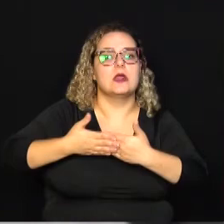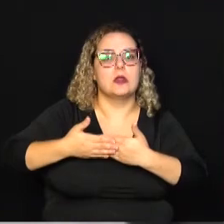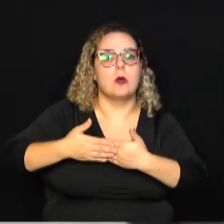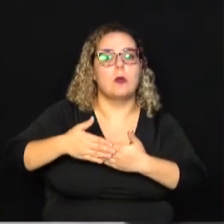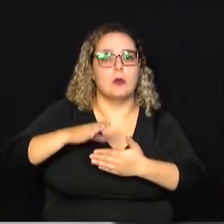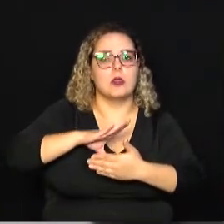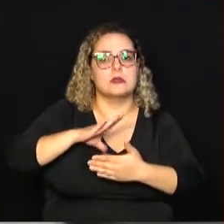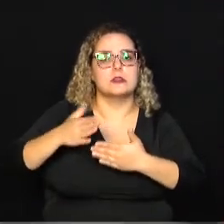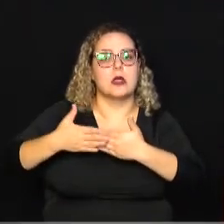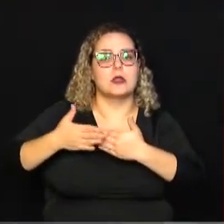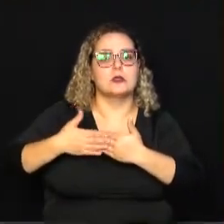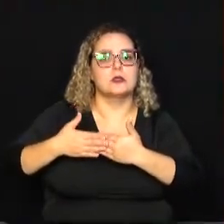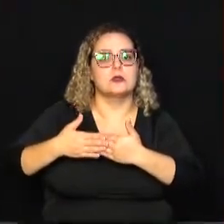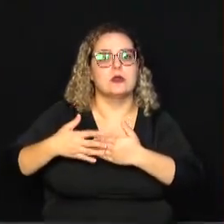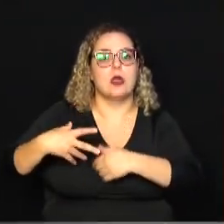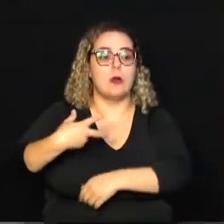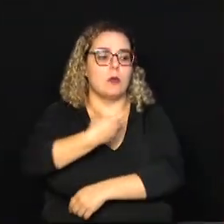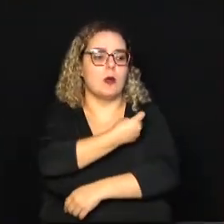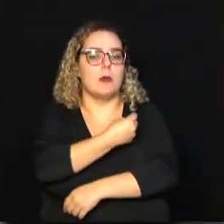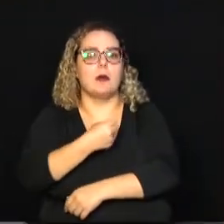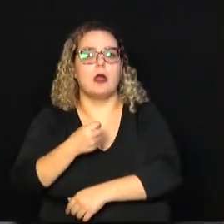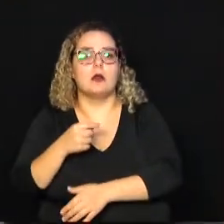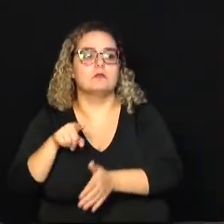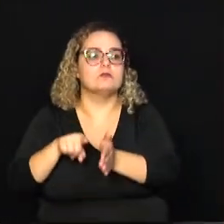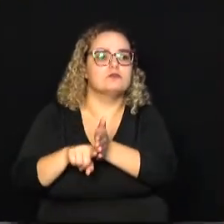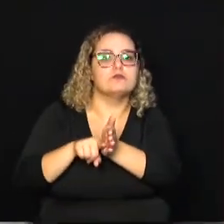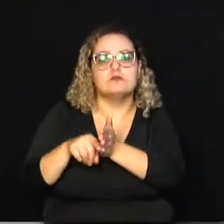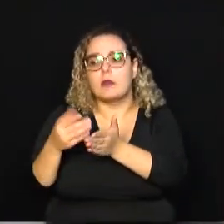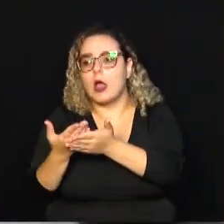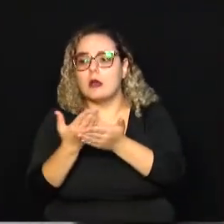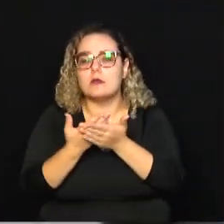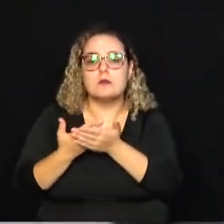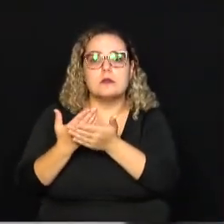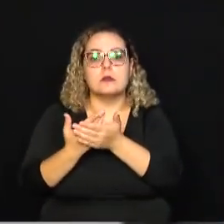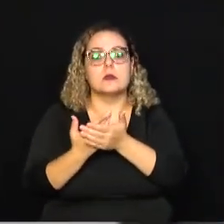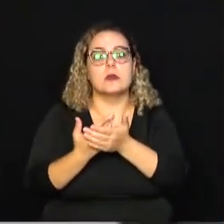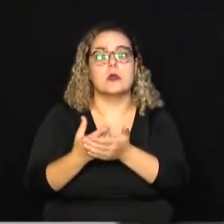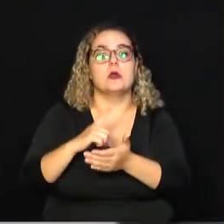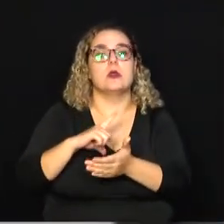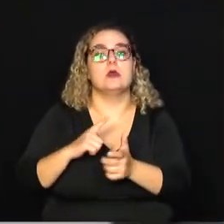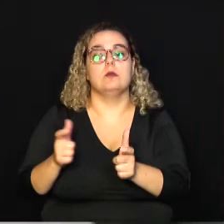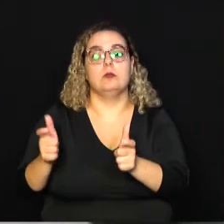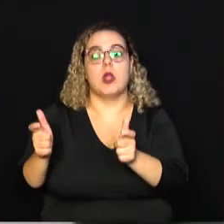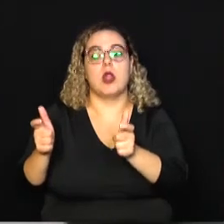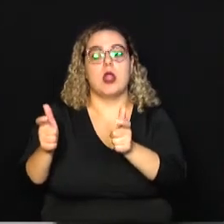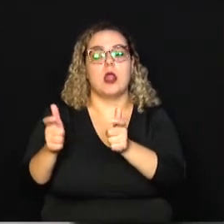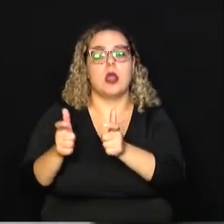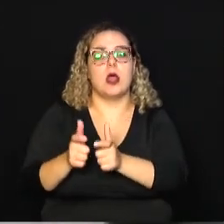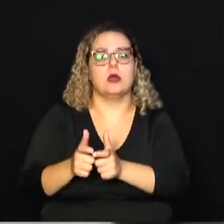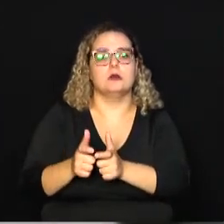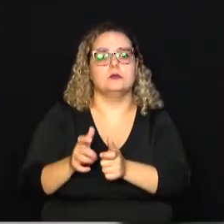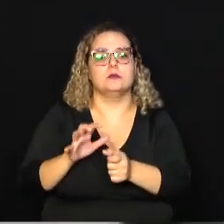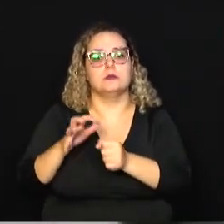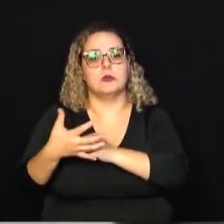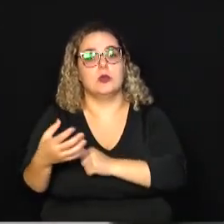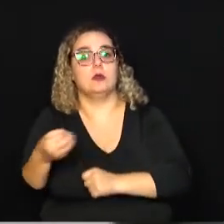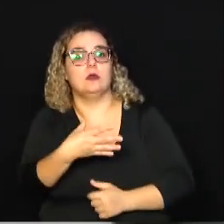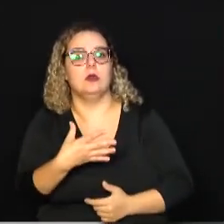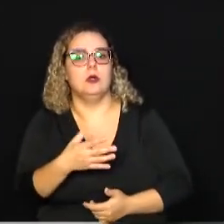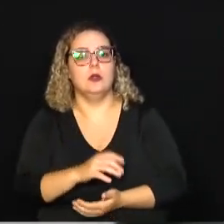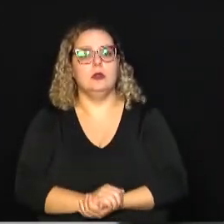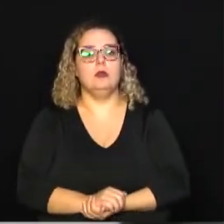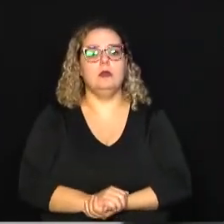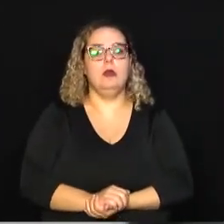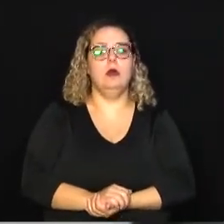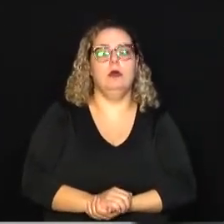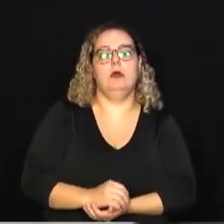população inteira, e com isso eles pretendem descobrir se vai ter uma redução do número de casos novos, né? Mas a ciência está sendo